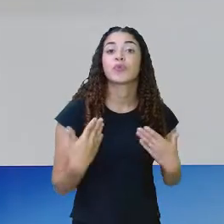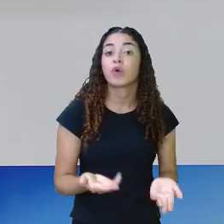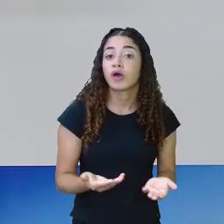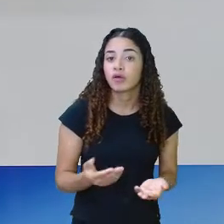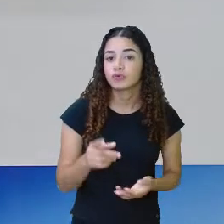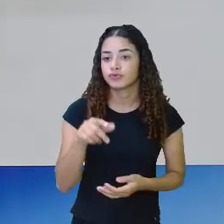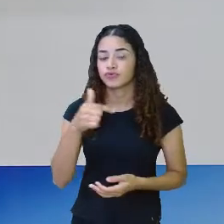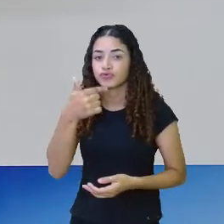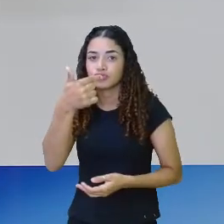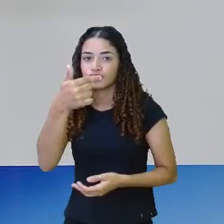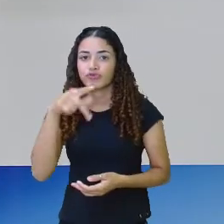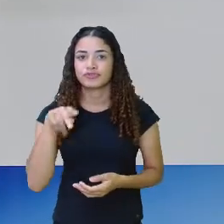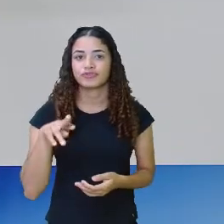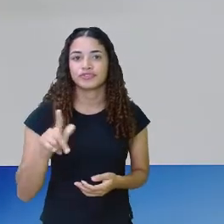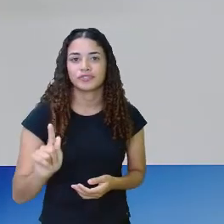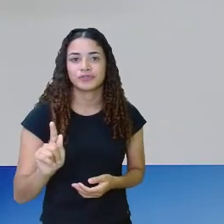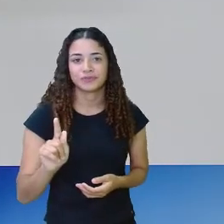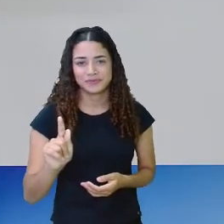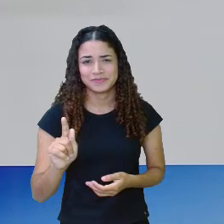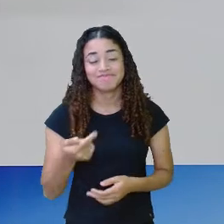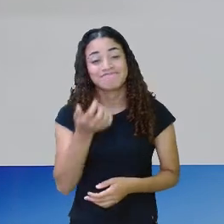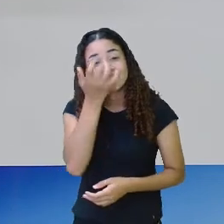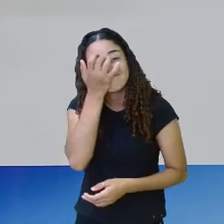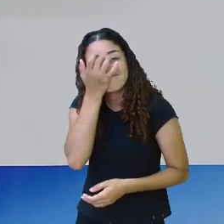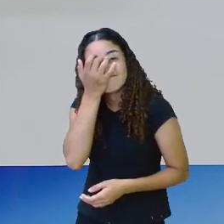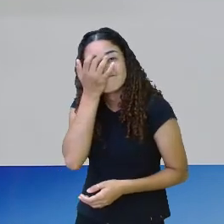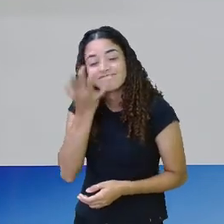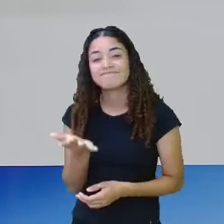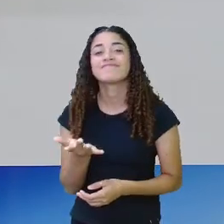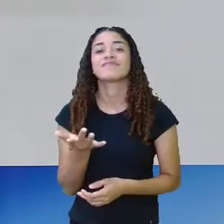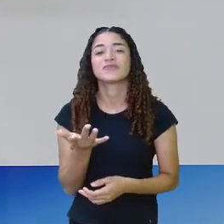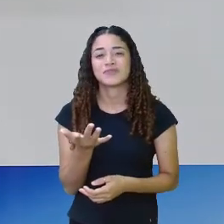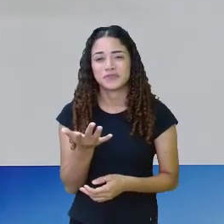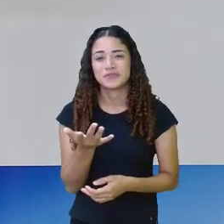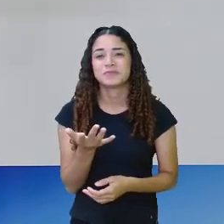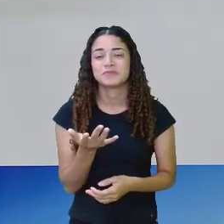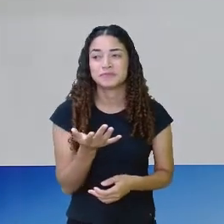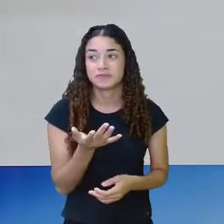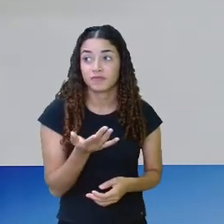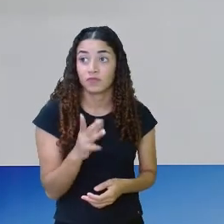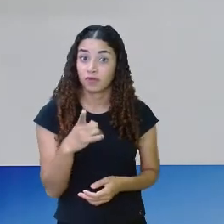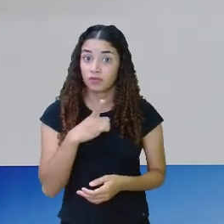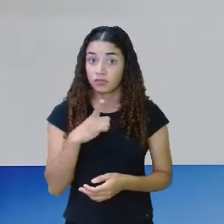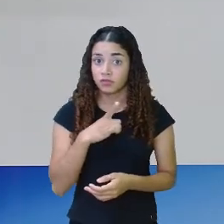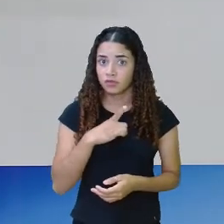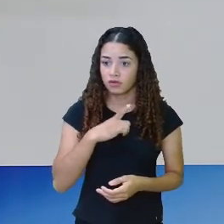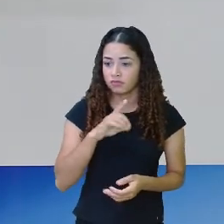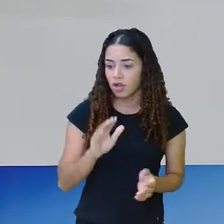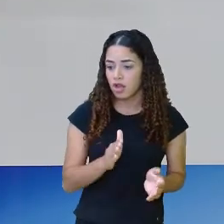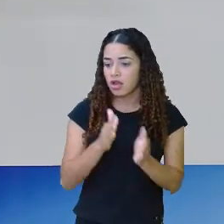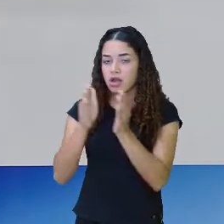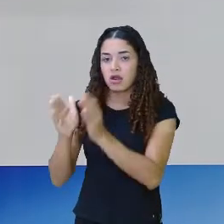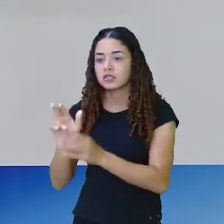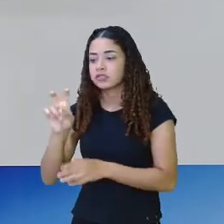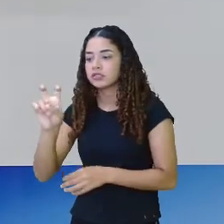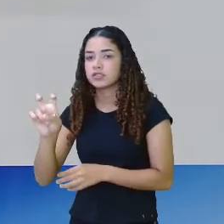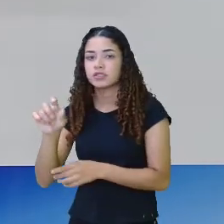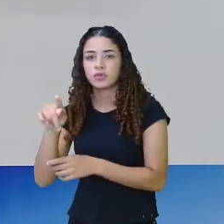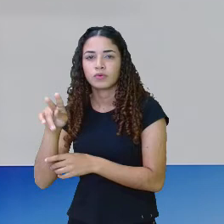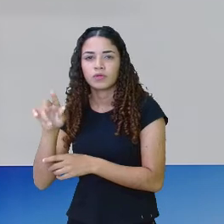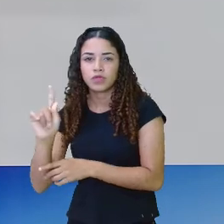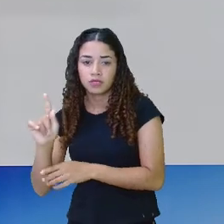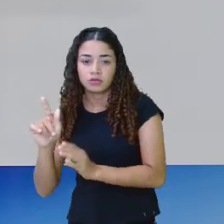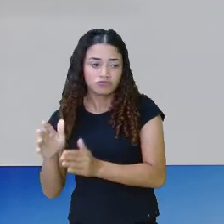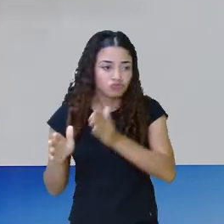2 quilos. Fácil, fácil demais. Eu tenho de um lado 5 quilos, do outro